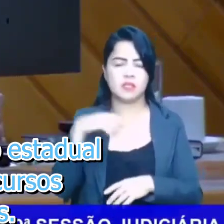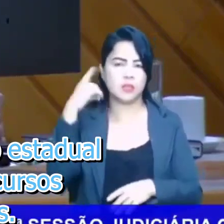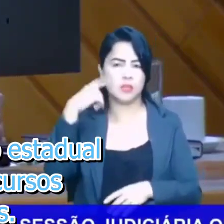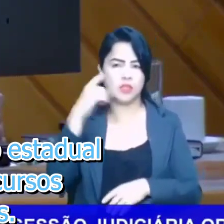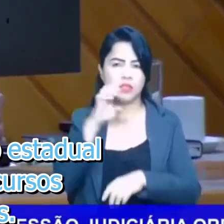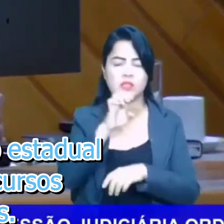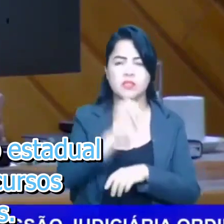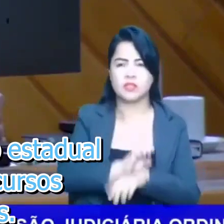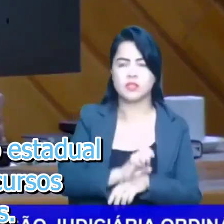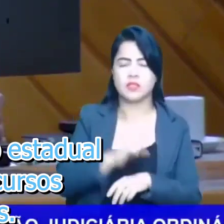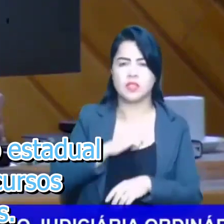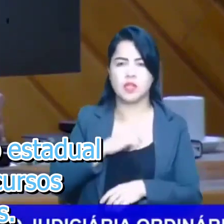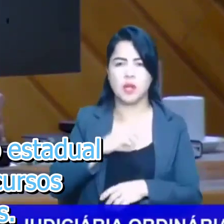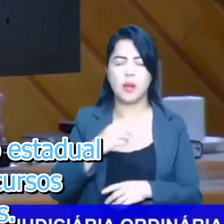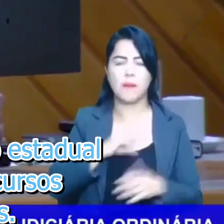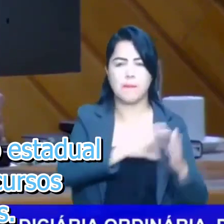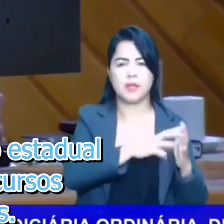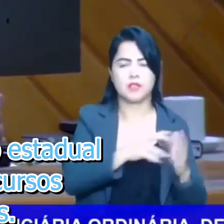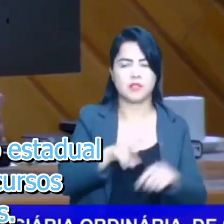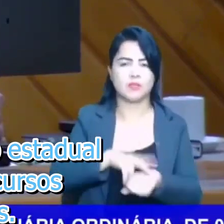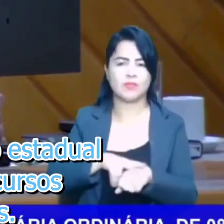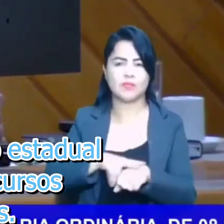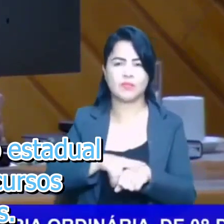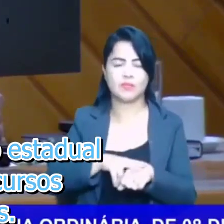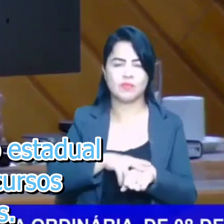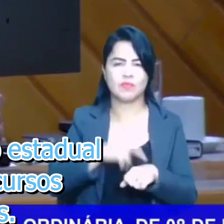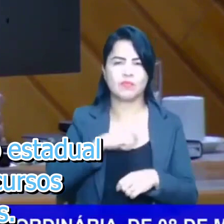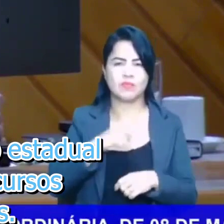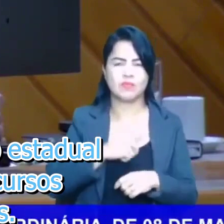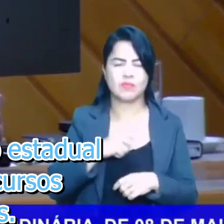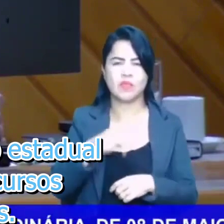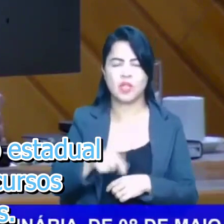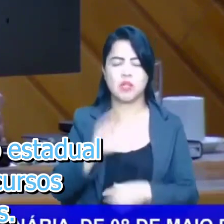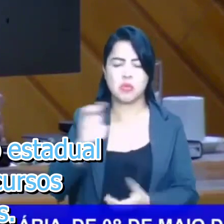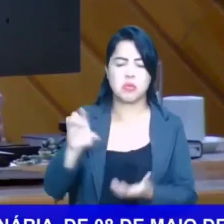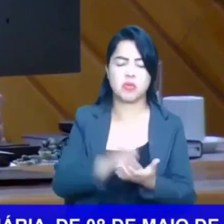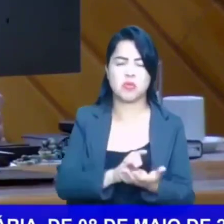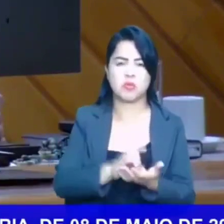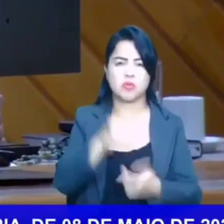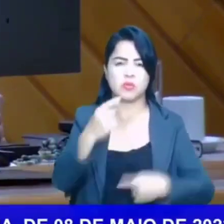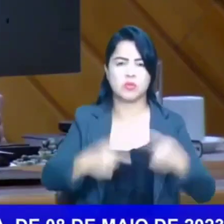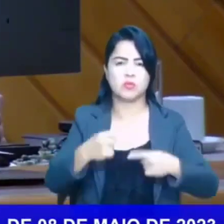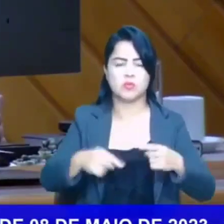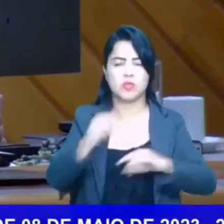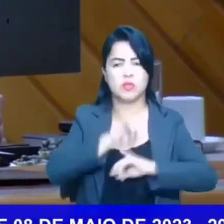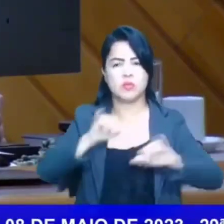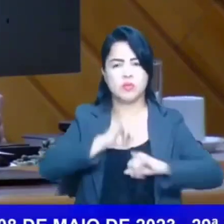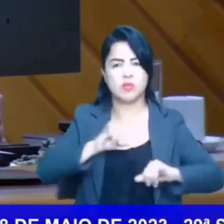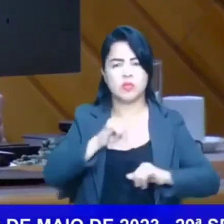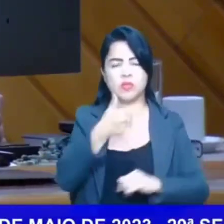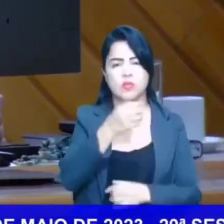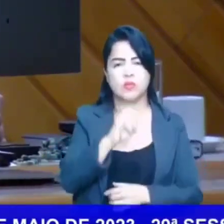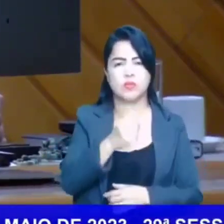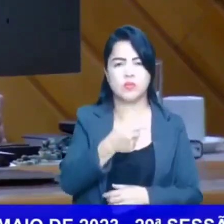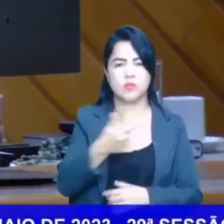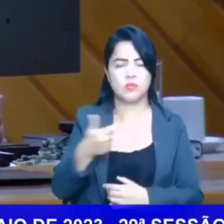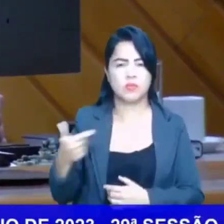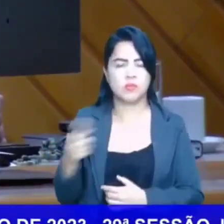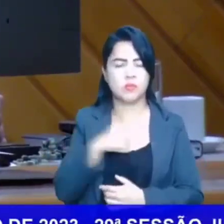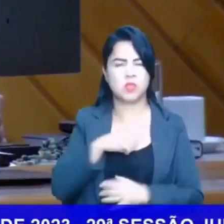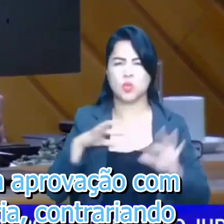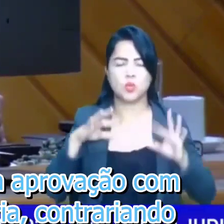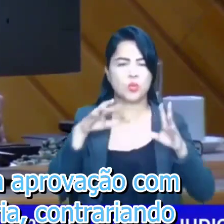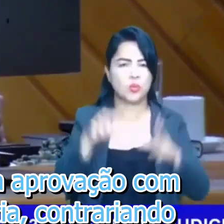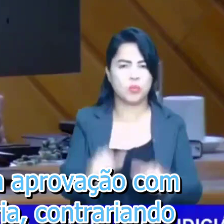Verde, PV. Referente à aplicação de recursos da campanha das eleições 2022. Em todos os feitos, em parecer